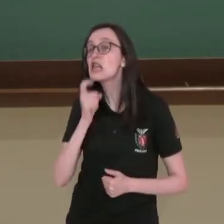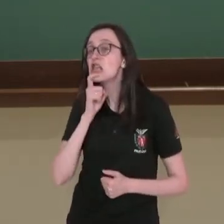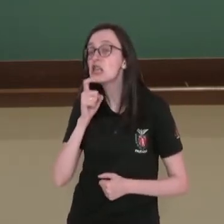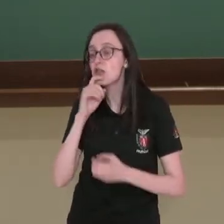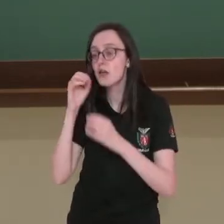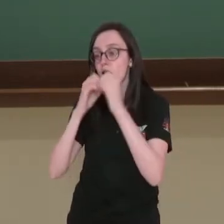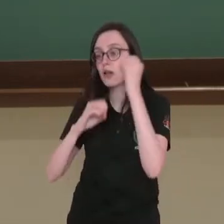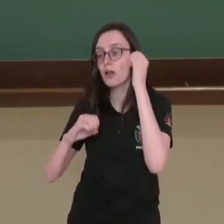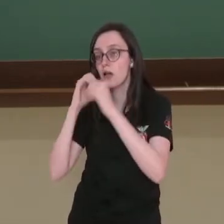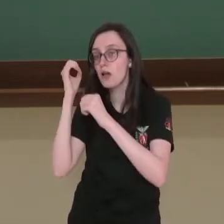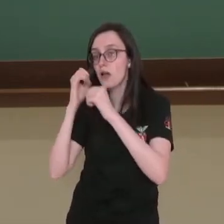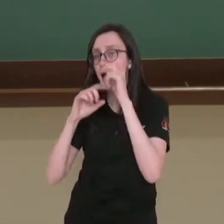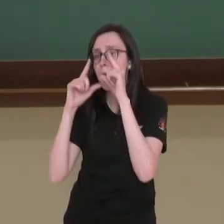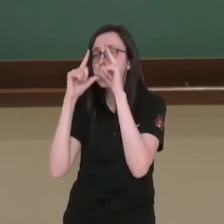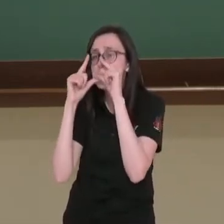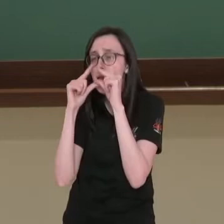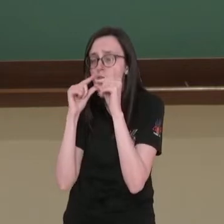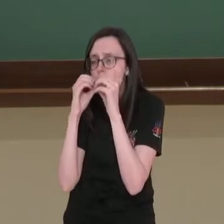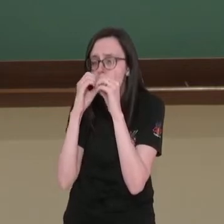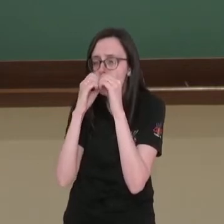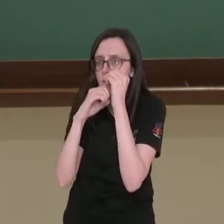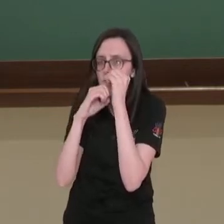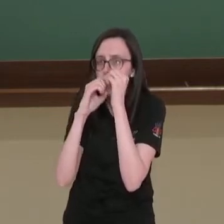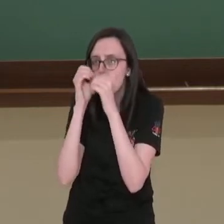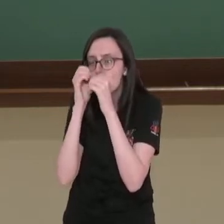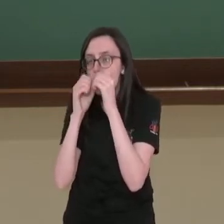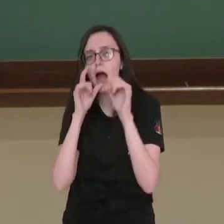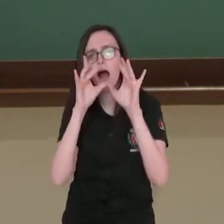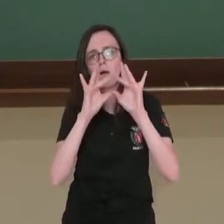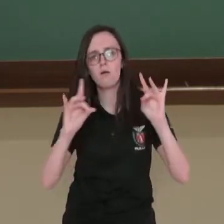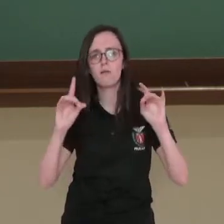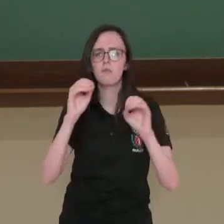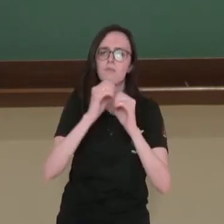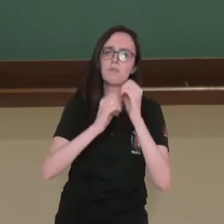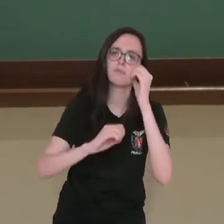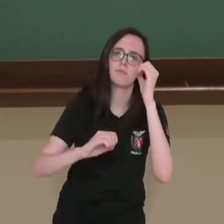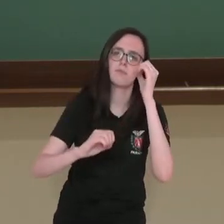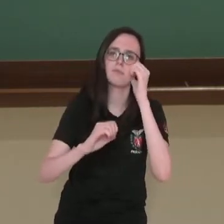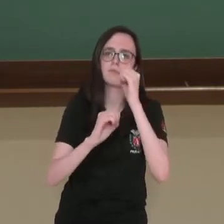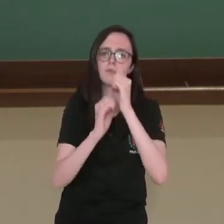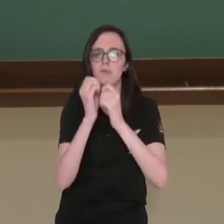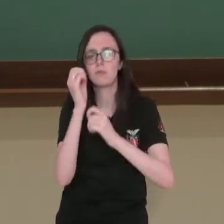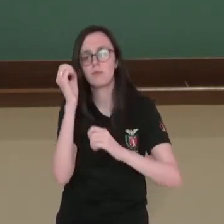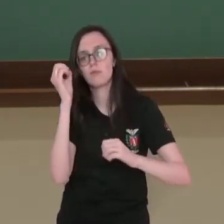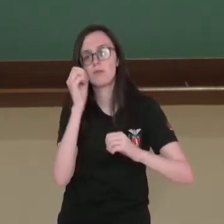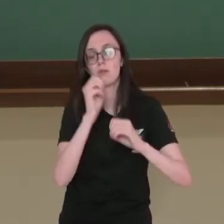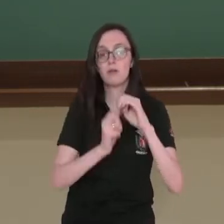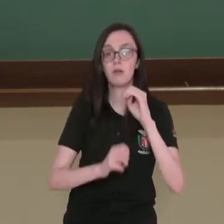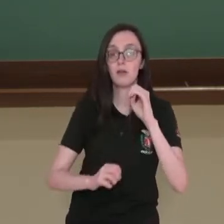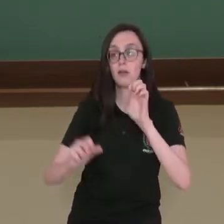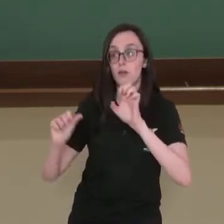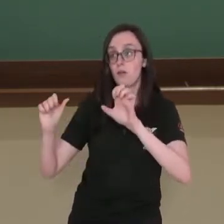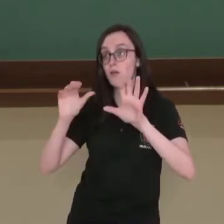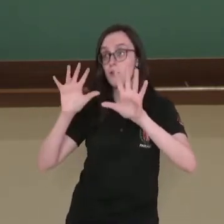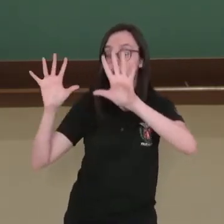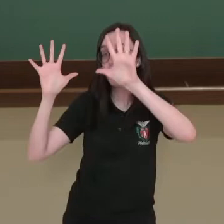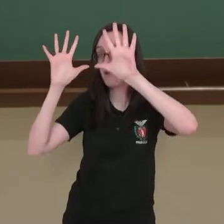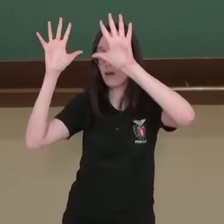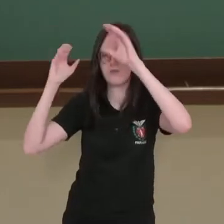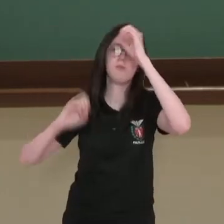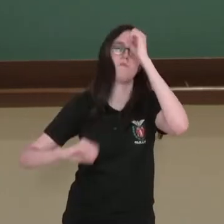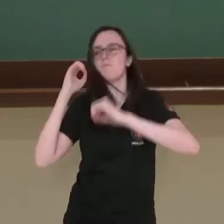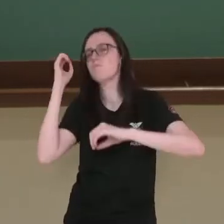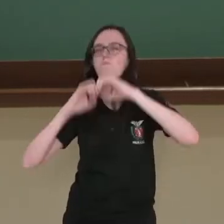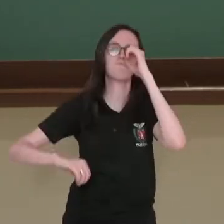moléculas vibram com baixa intensidade. Na água líquida, elas vibram com maior intensidade. No gás, no vapor,